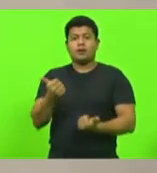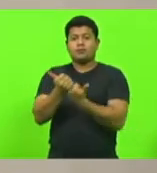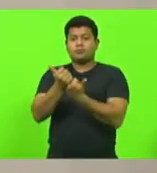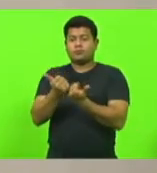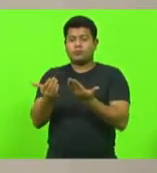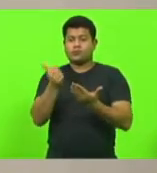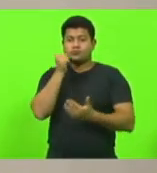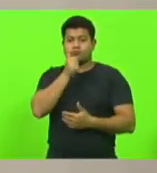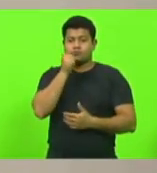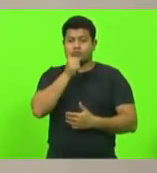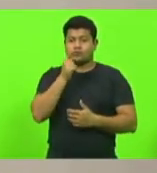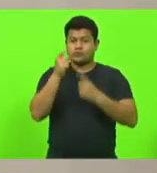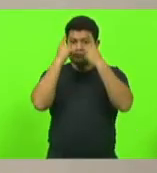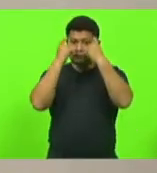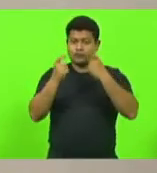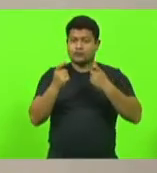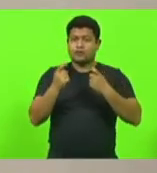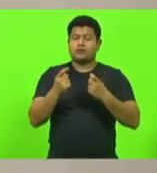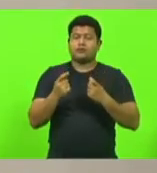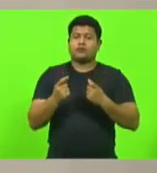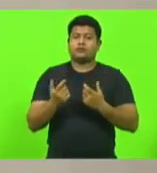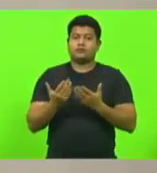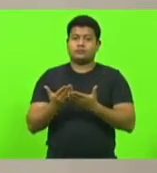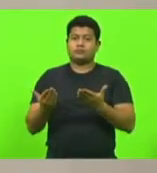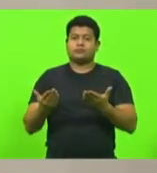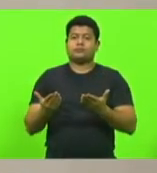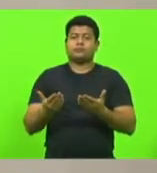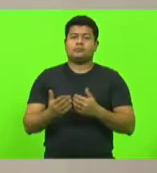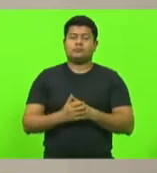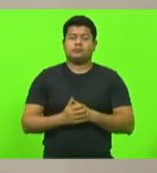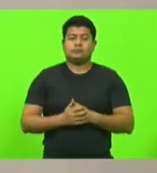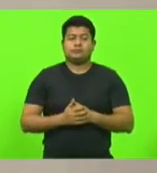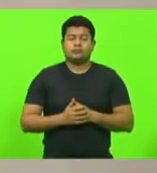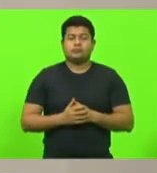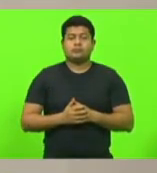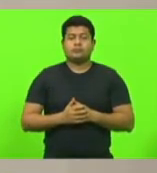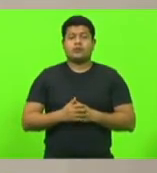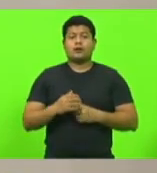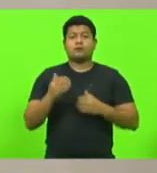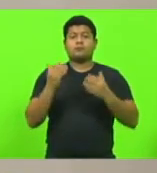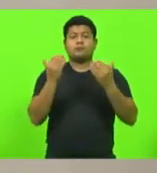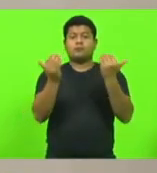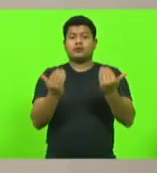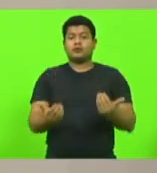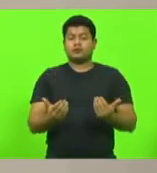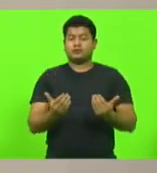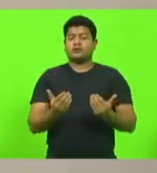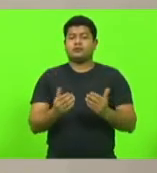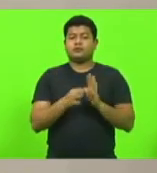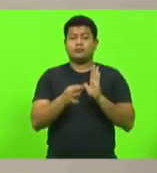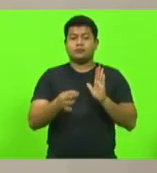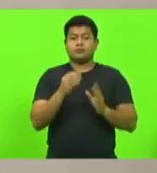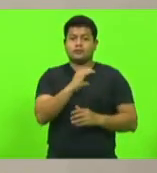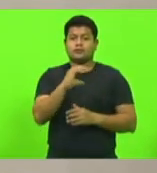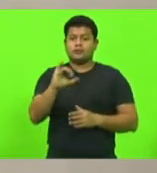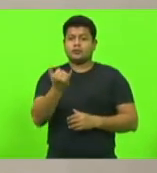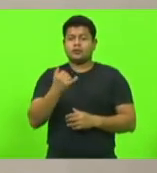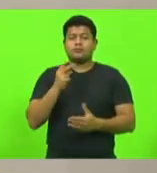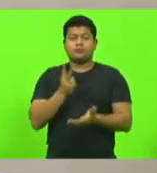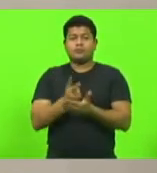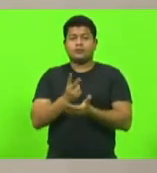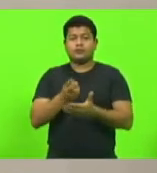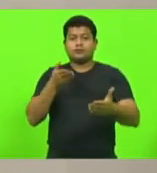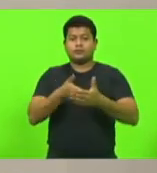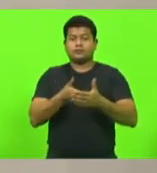violência doméstica e familiar. Parecer da Comissão de Constituição e Justiça pela manutenção do veto. Relator, deputado